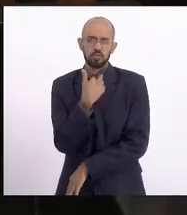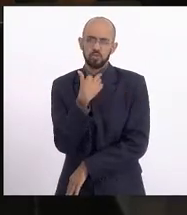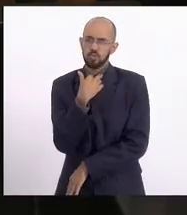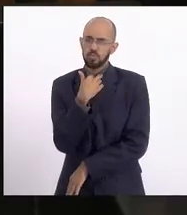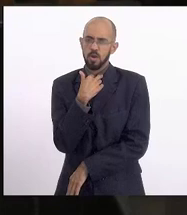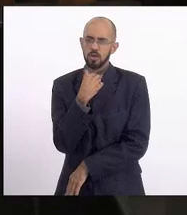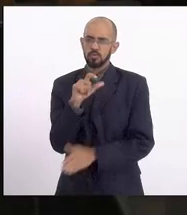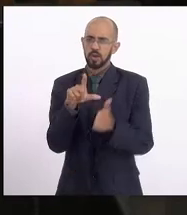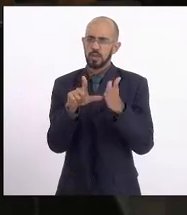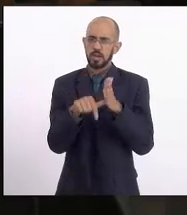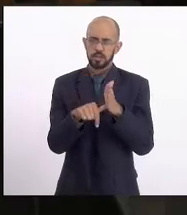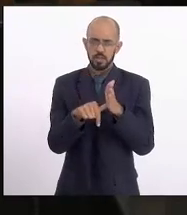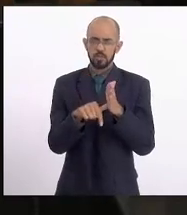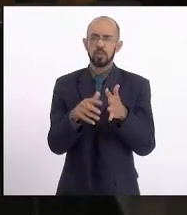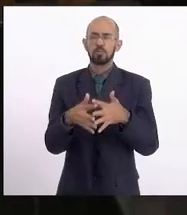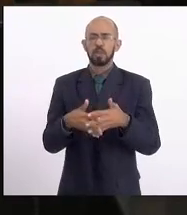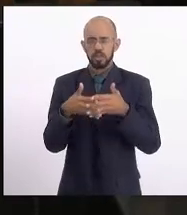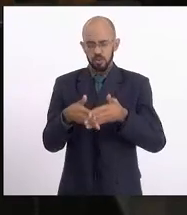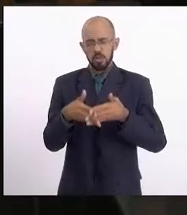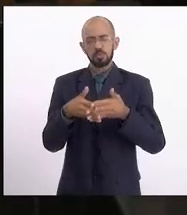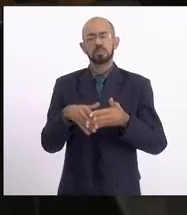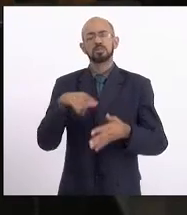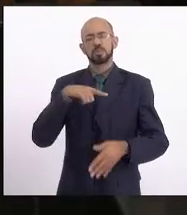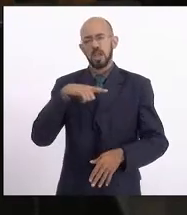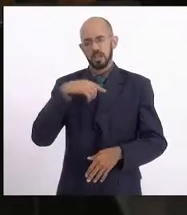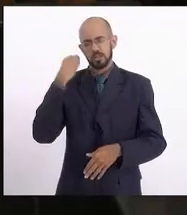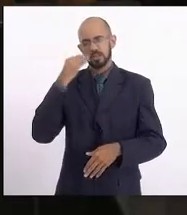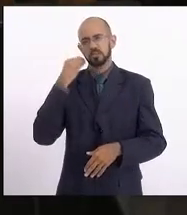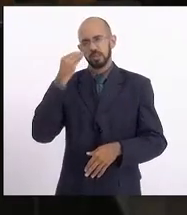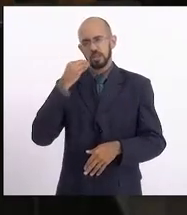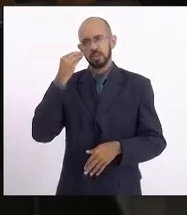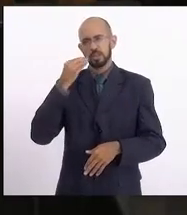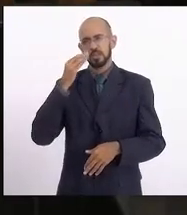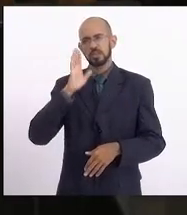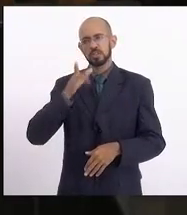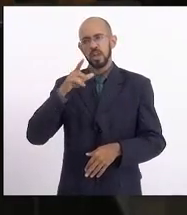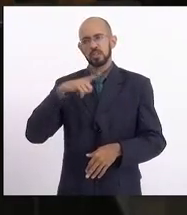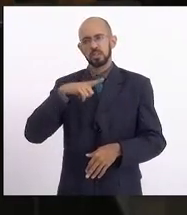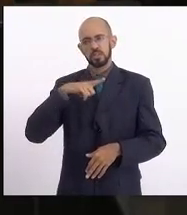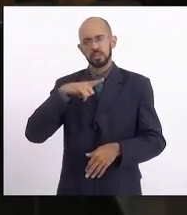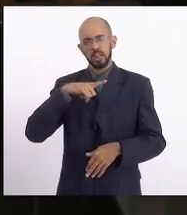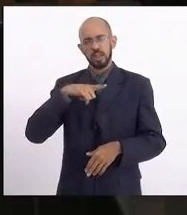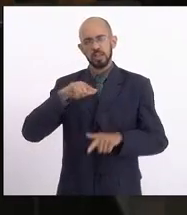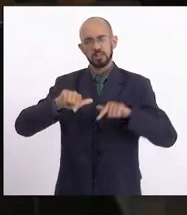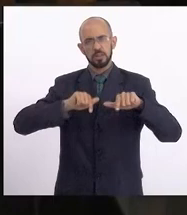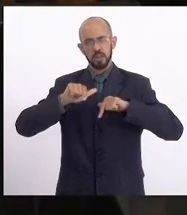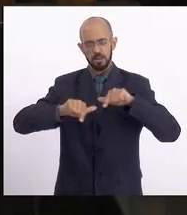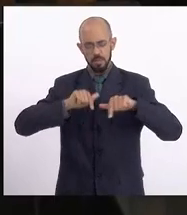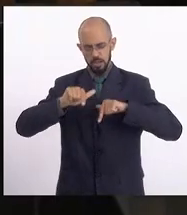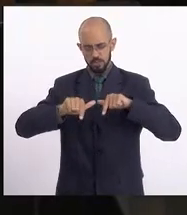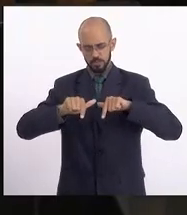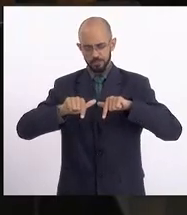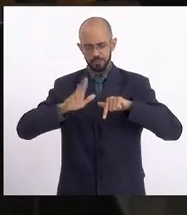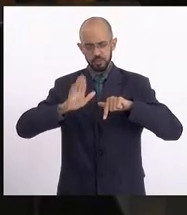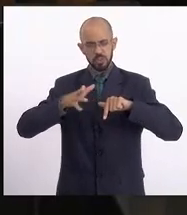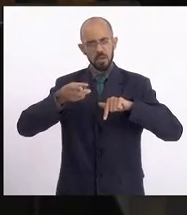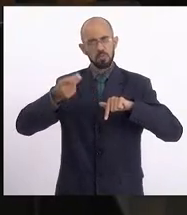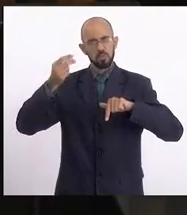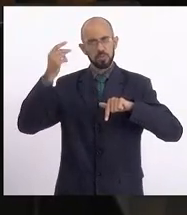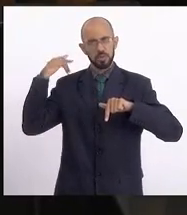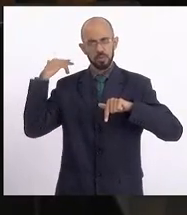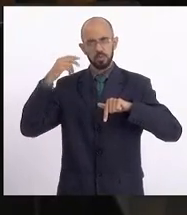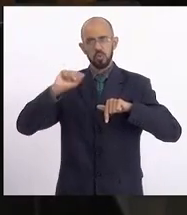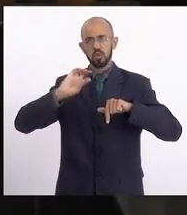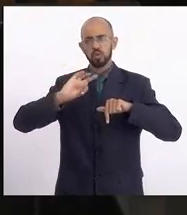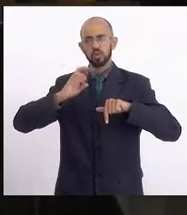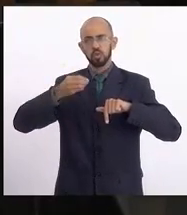tem essa expertise, já tem esse trabalho feito há muito tempo. Para vocês terem ideia, toda a fibra